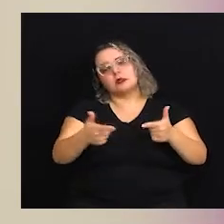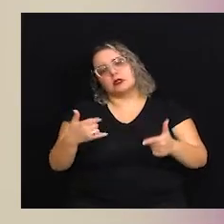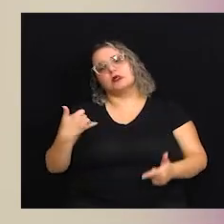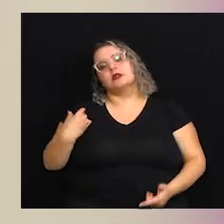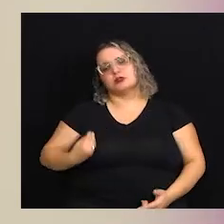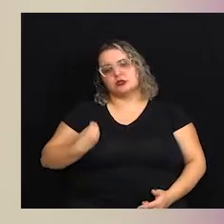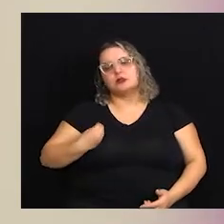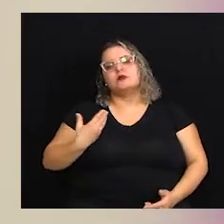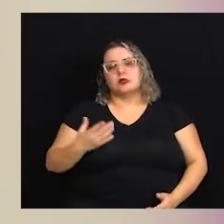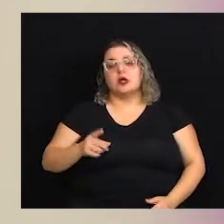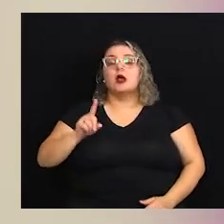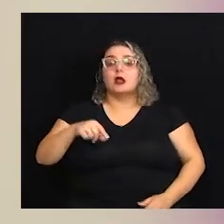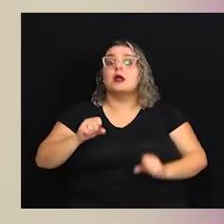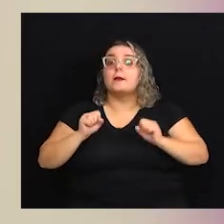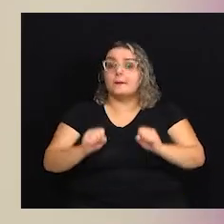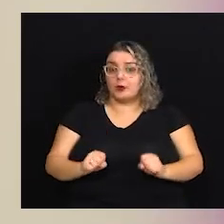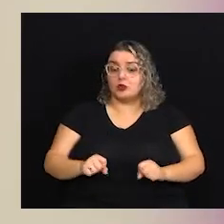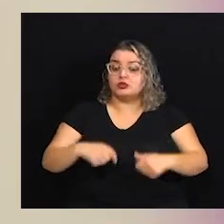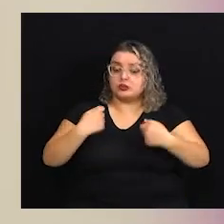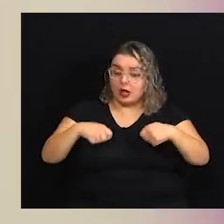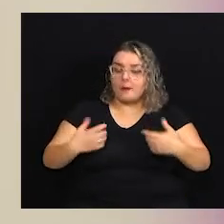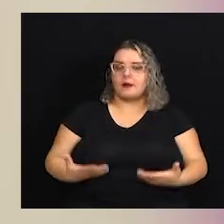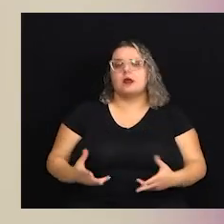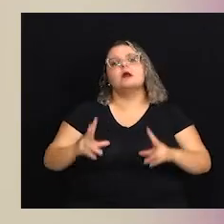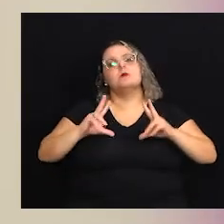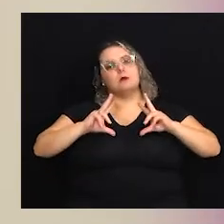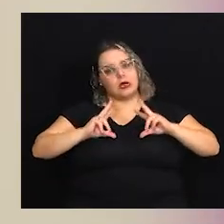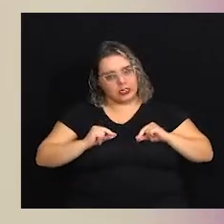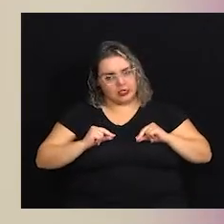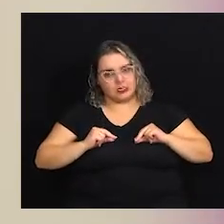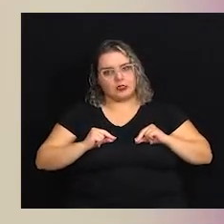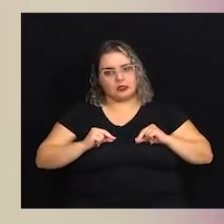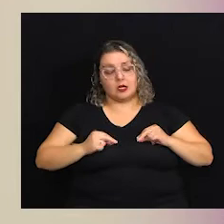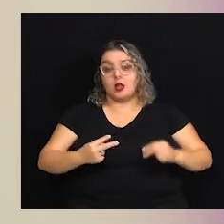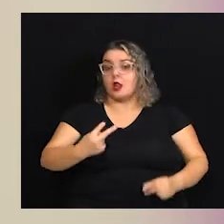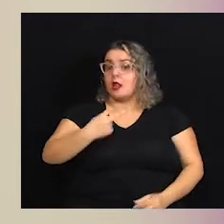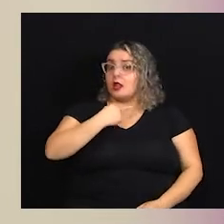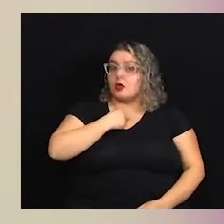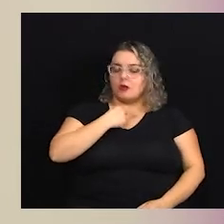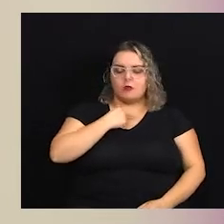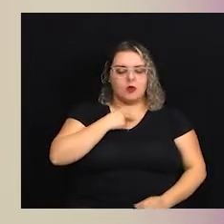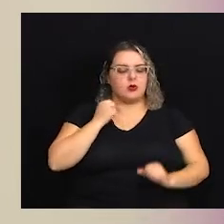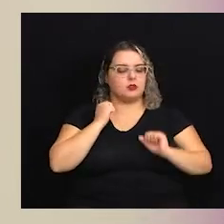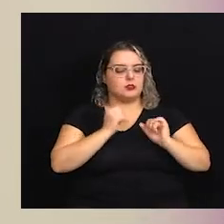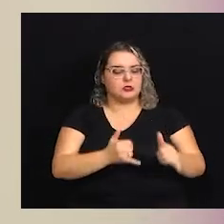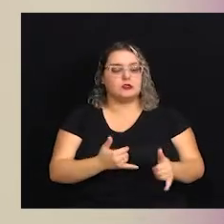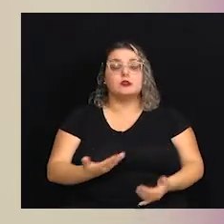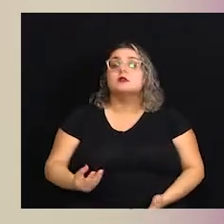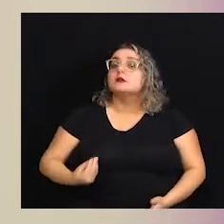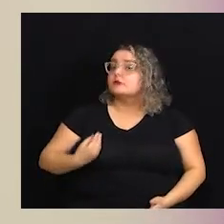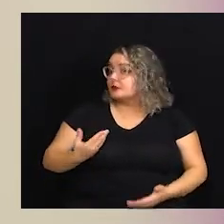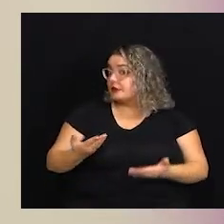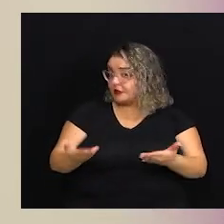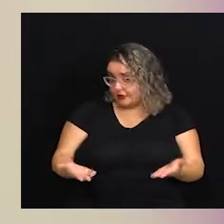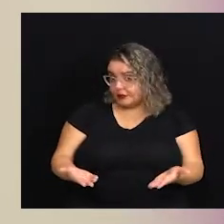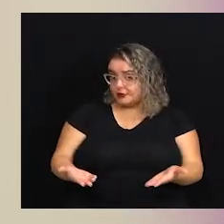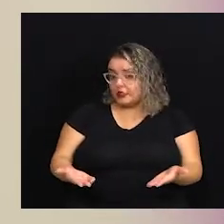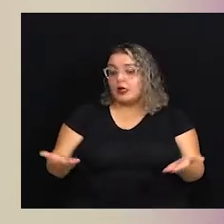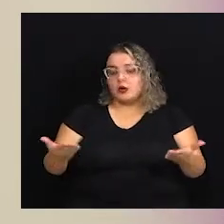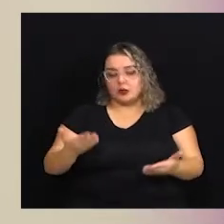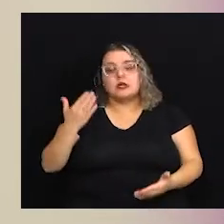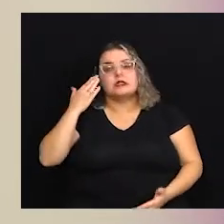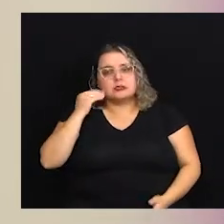metade da vida dela. E ela pode, ela deve e ela merece, ela não pode abrir mão. E essa vida está